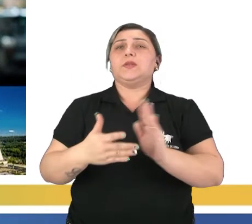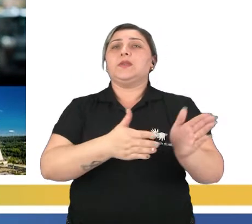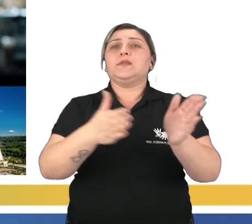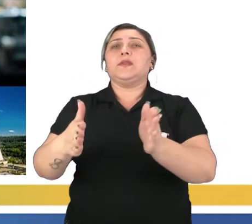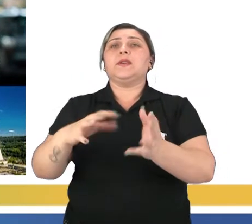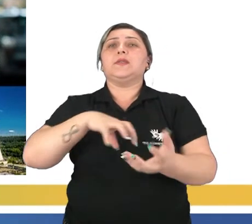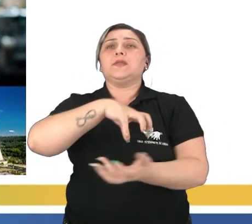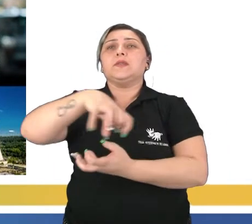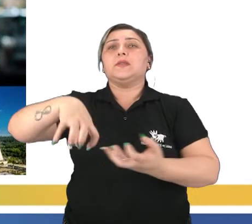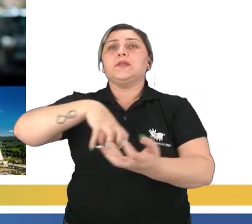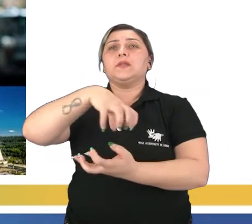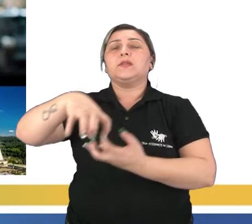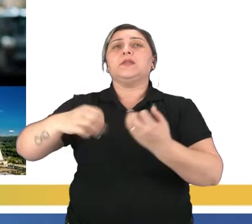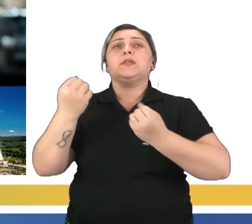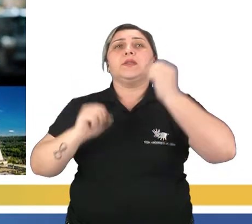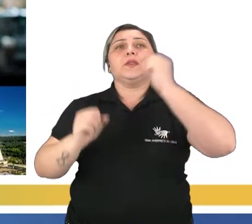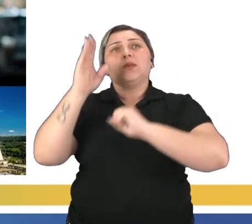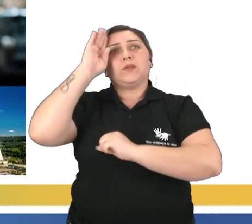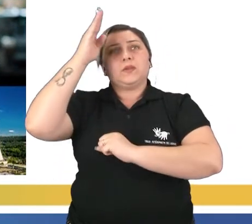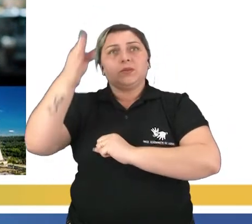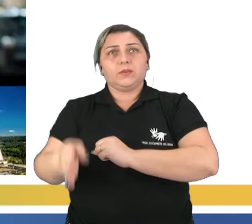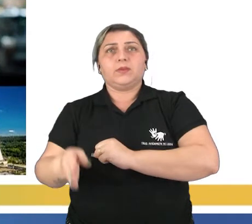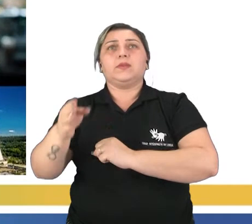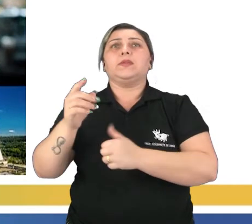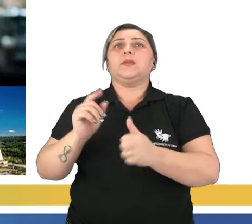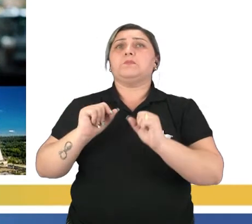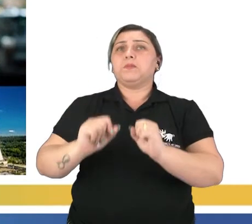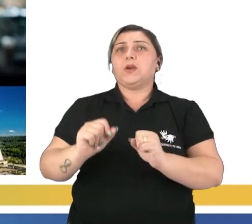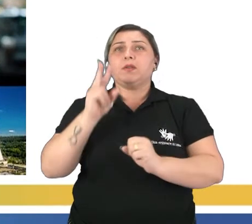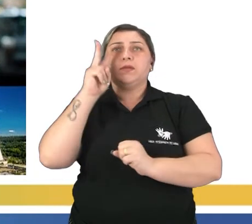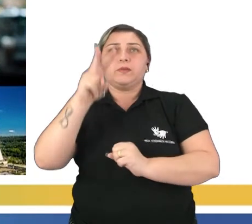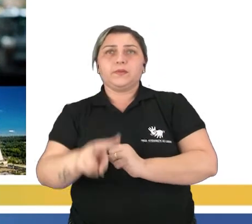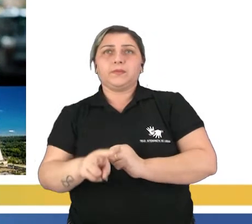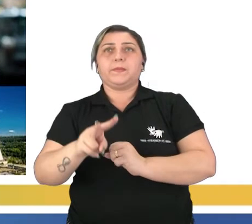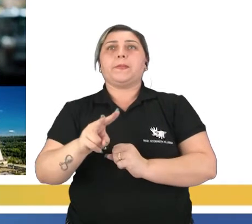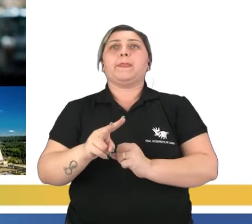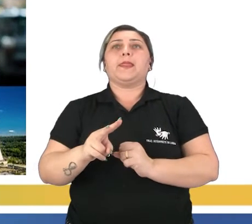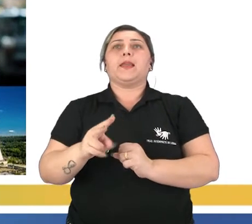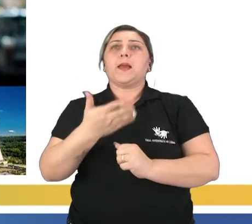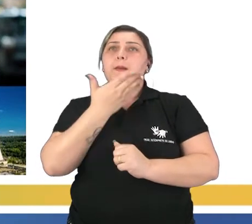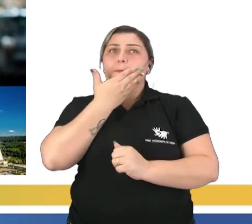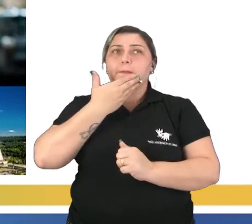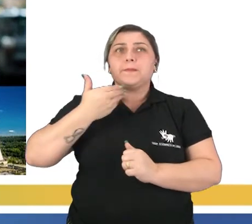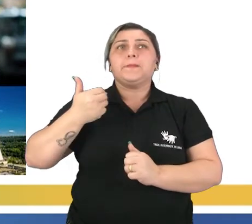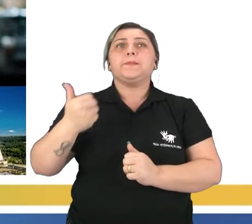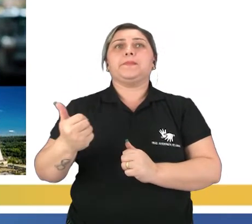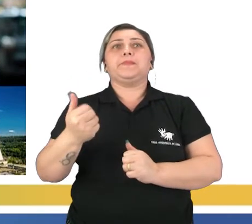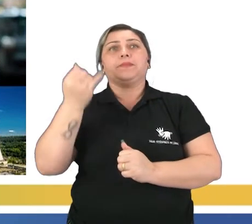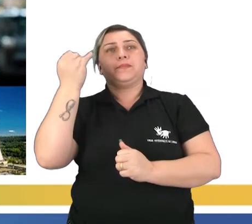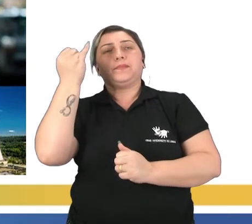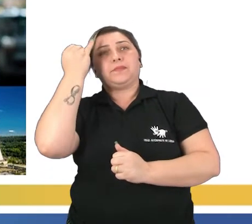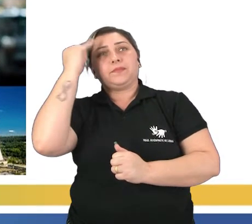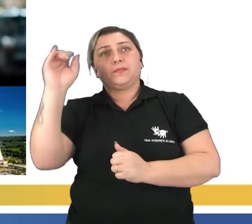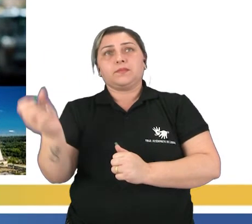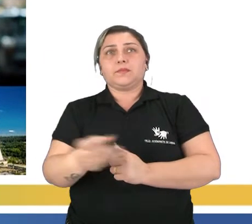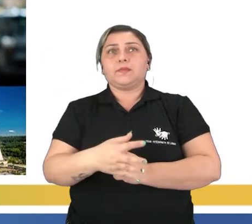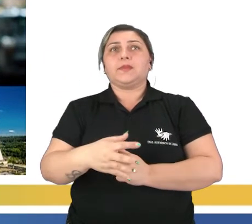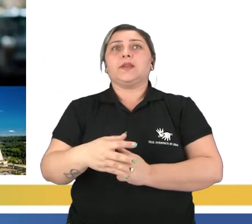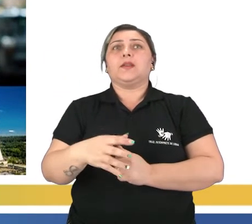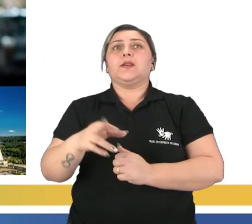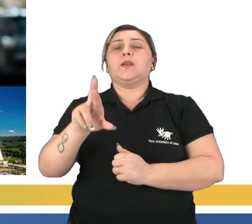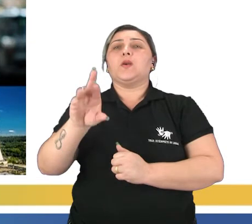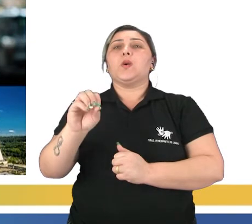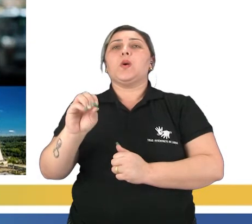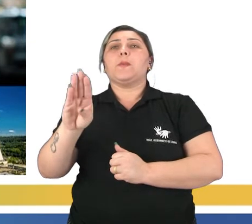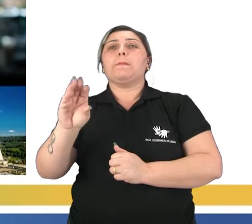da Revolução. Os principais marcos desse período podem ser vistos por meio do aperfeiçoamento e das inovações nas áreas